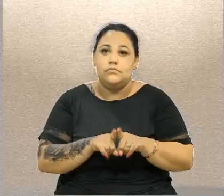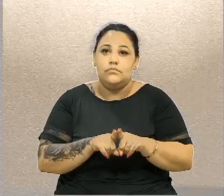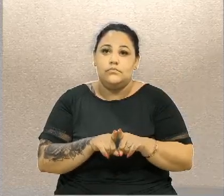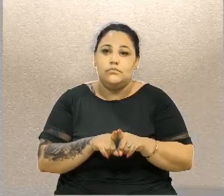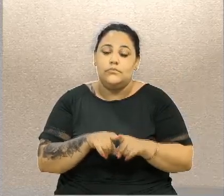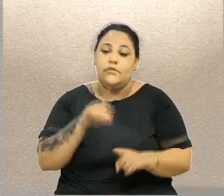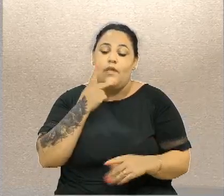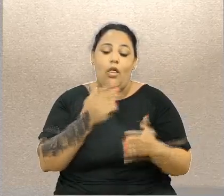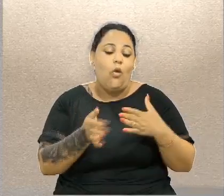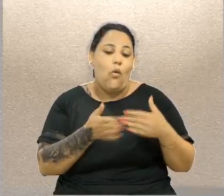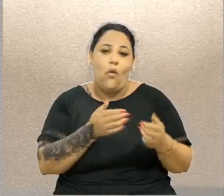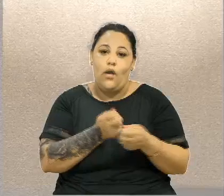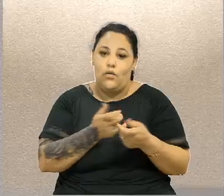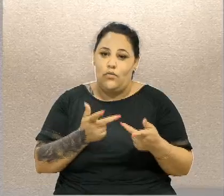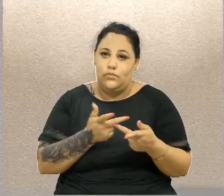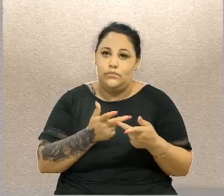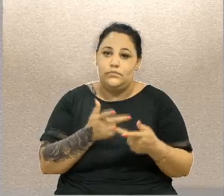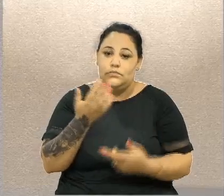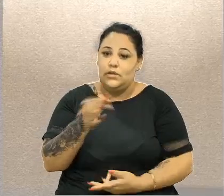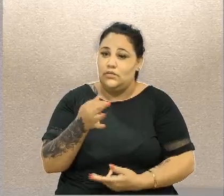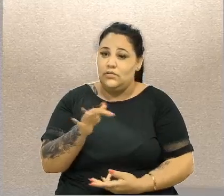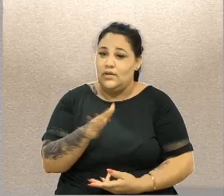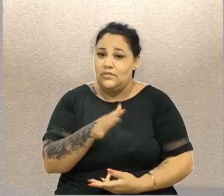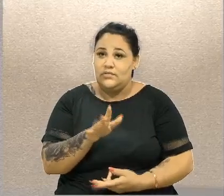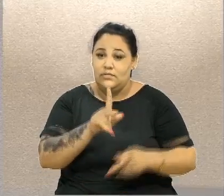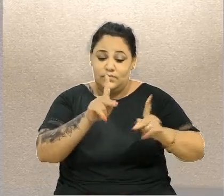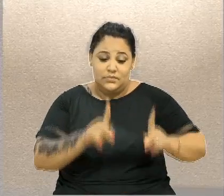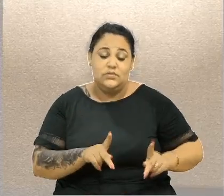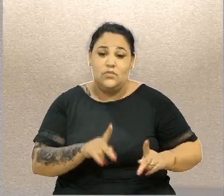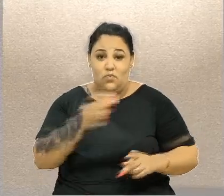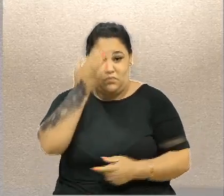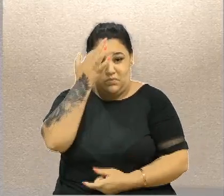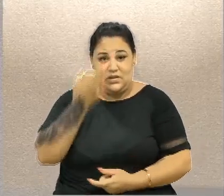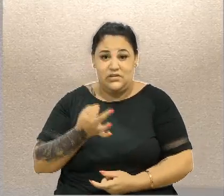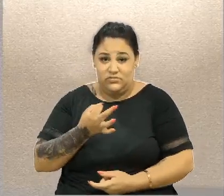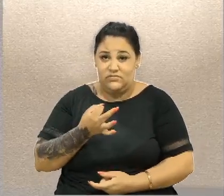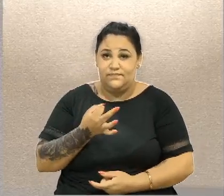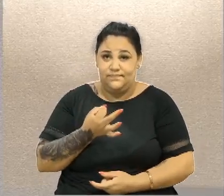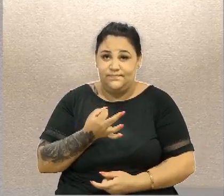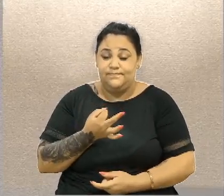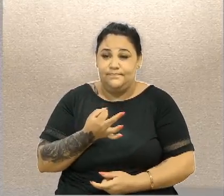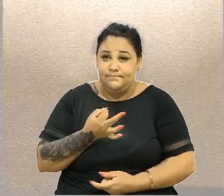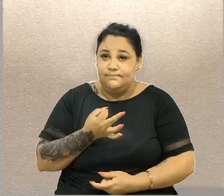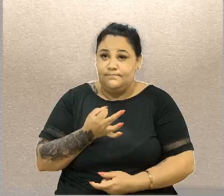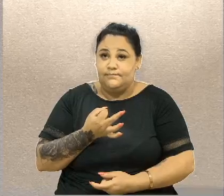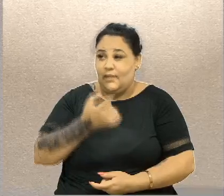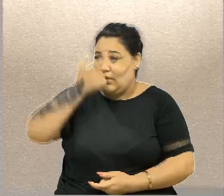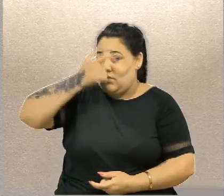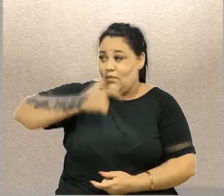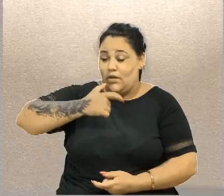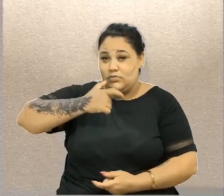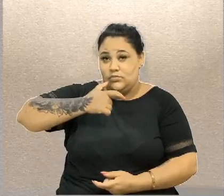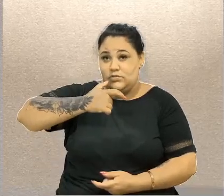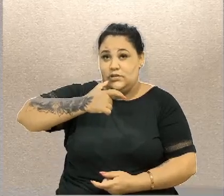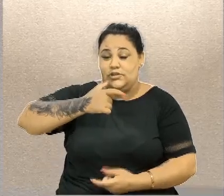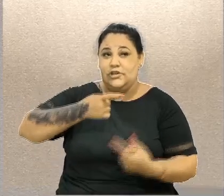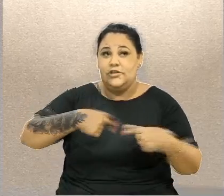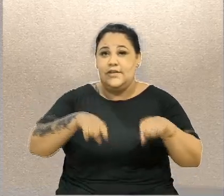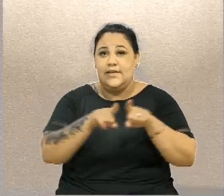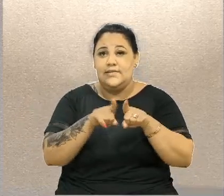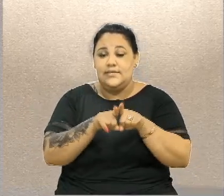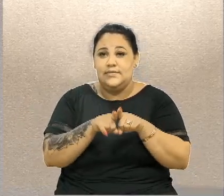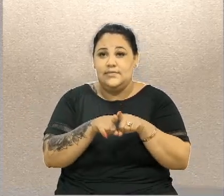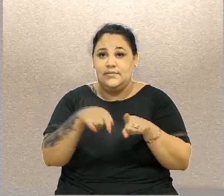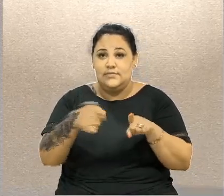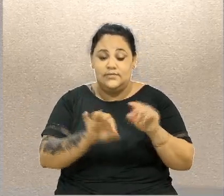Na dor, muitas vezes, as pessoas entendem quando dói no bolso, né? E eu acho que a prefeitura que tem que regulamentar isso, se for